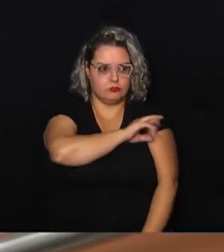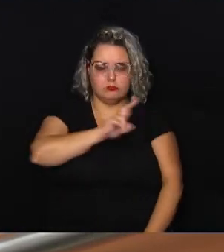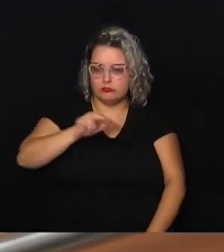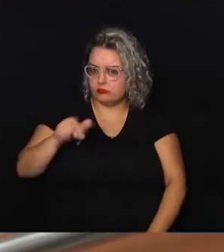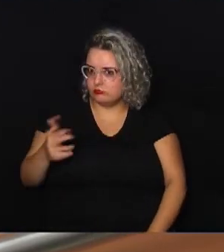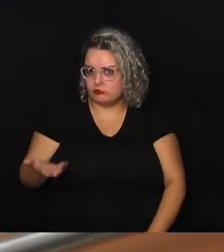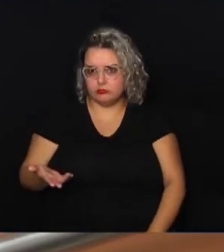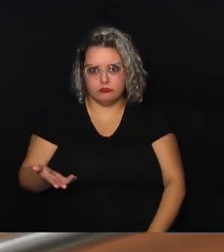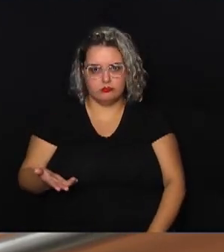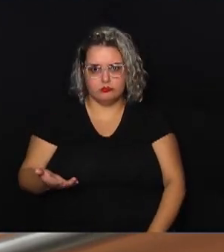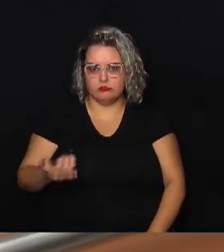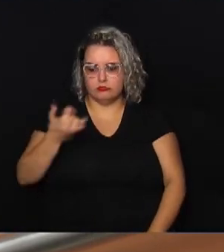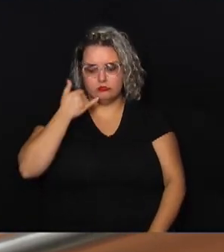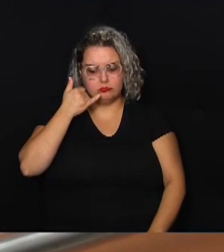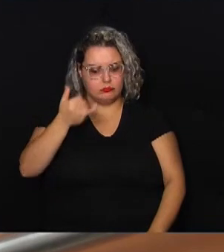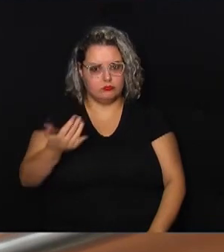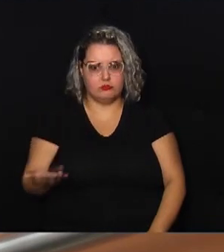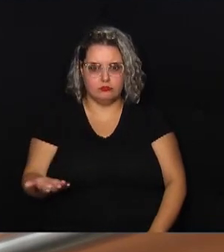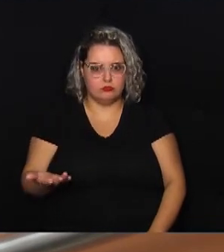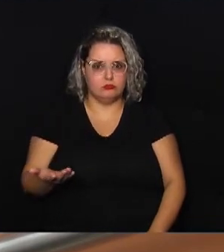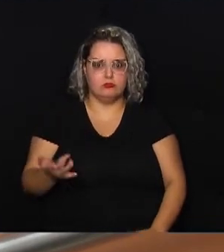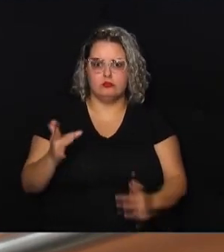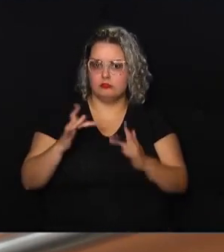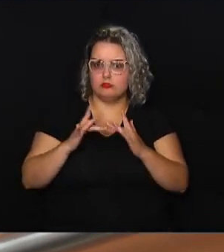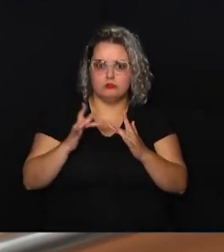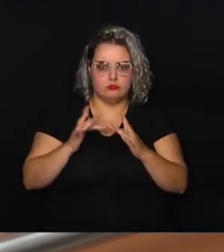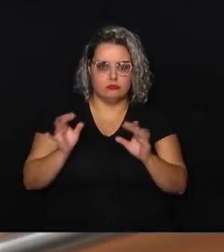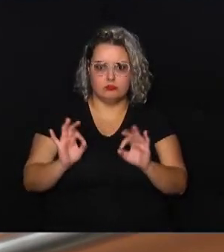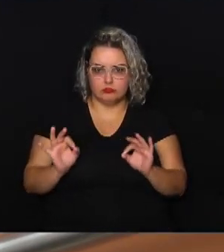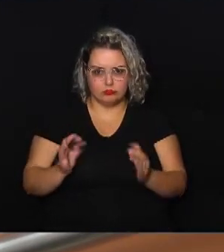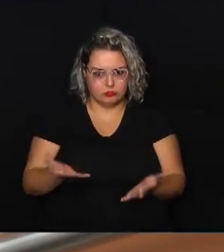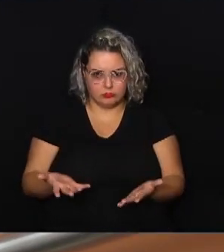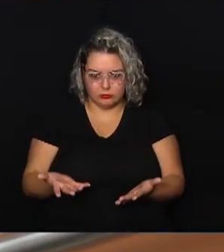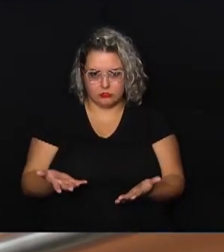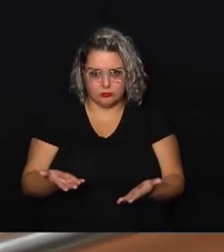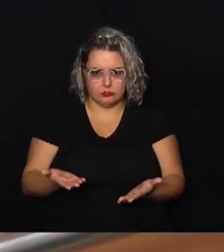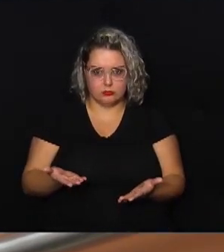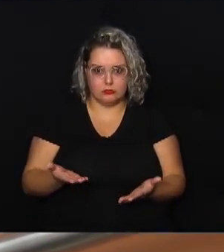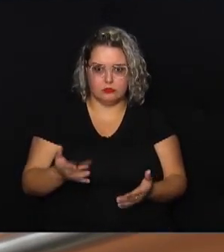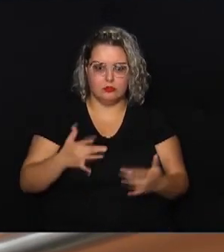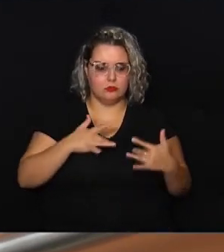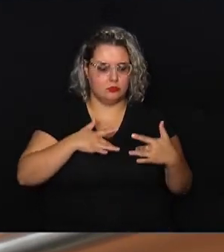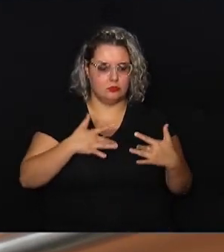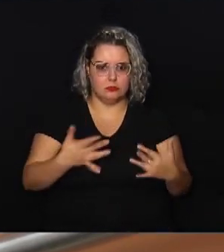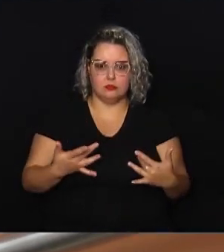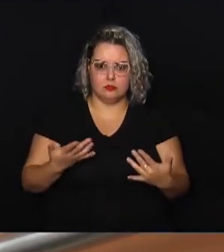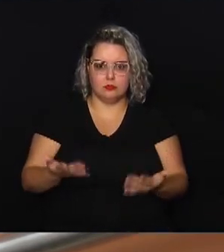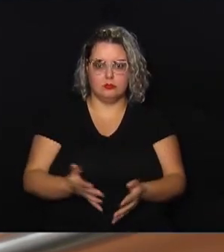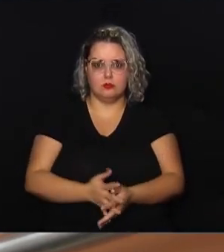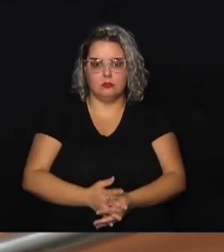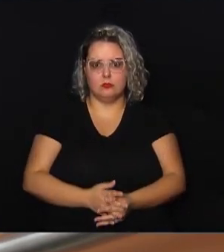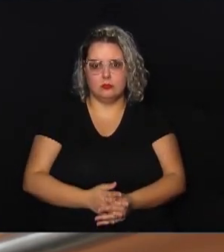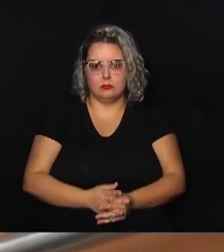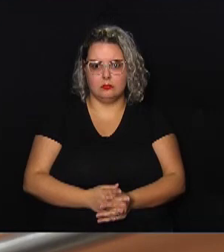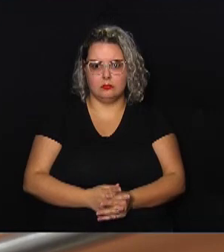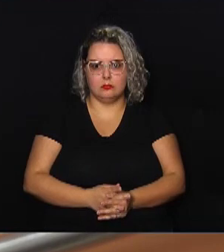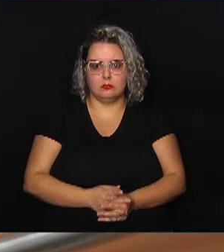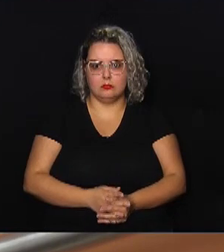algum, entrou em contato para prestar solidariedade,